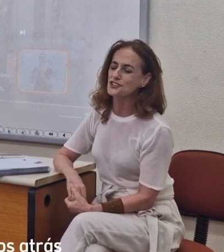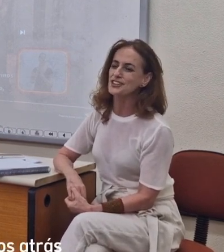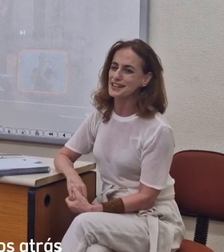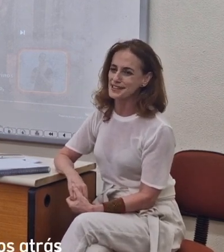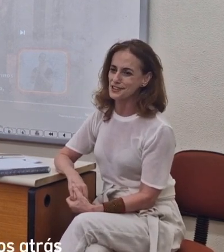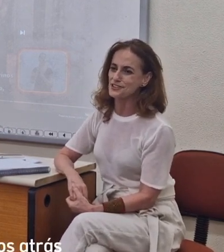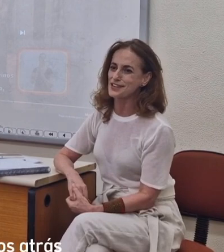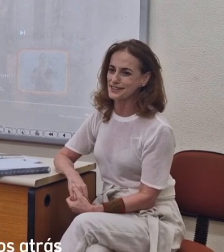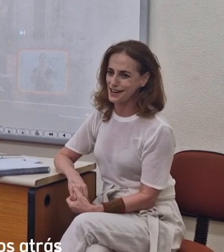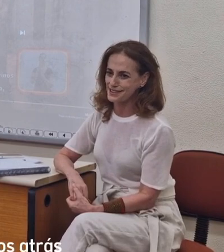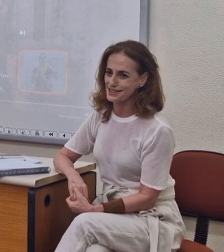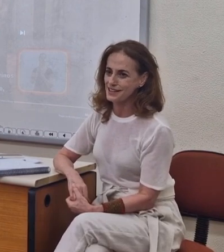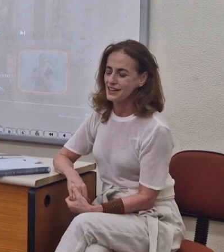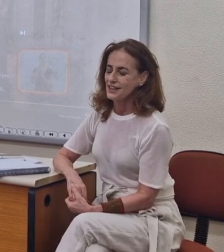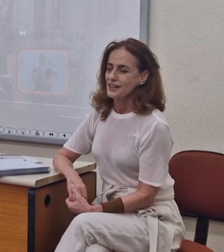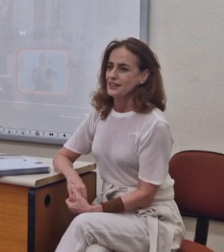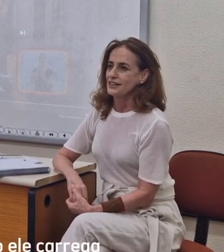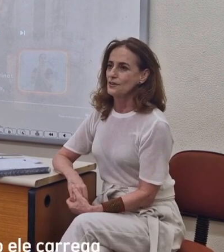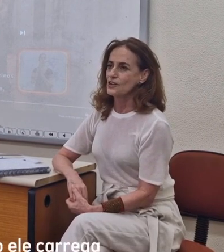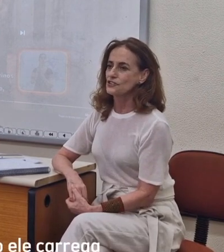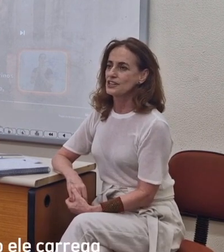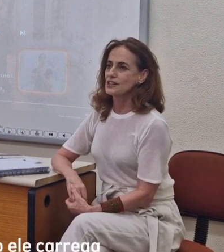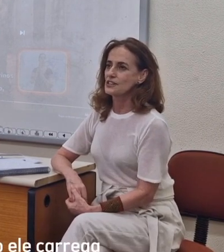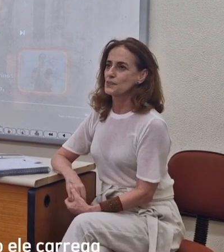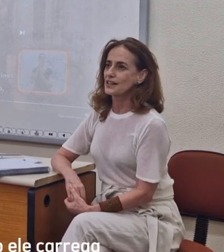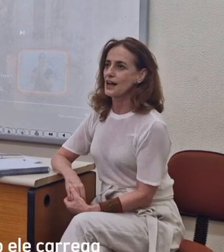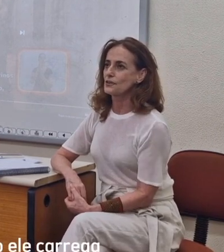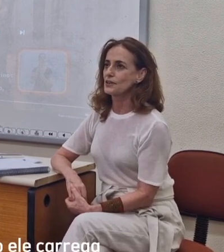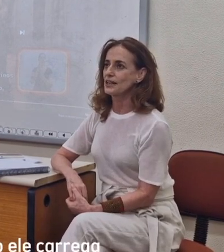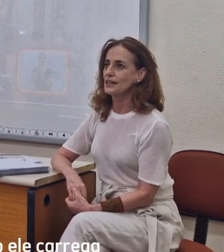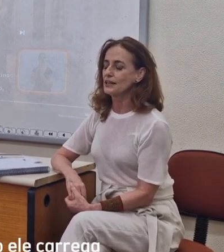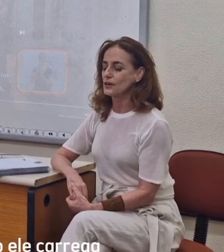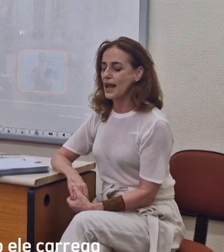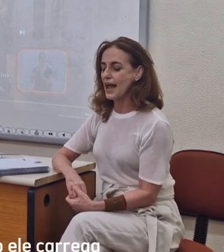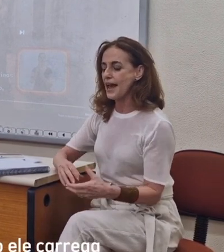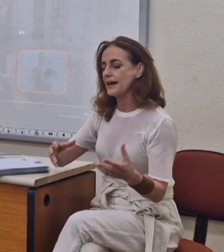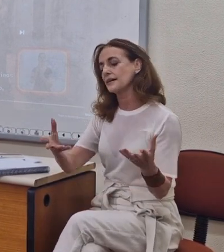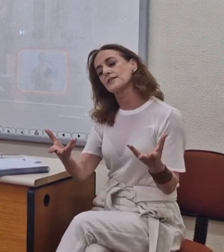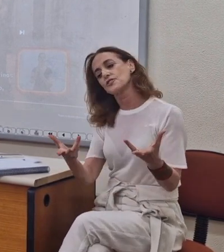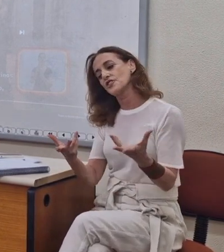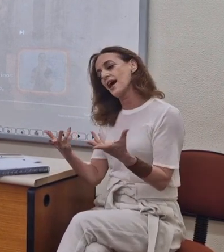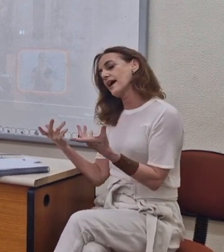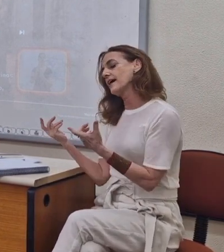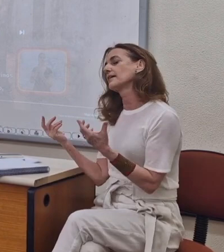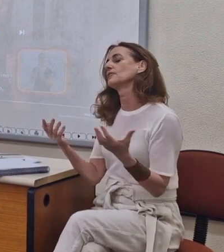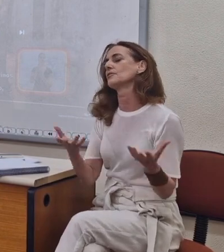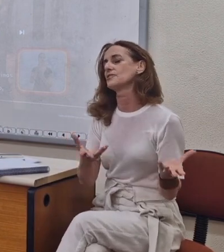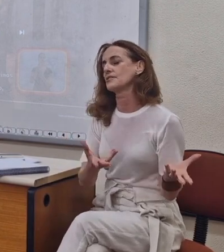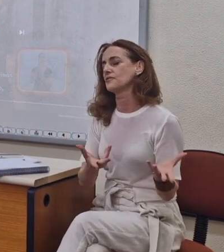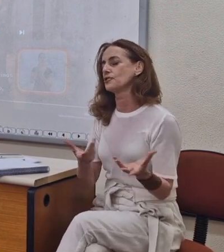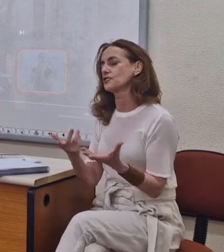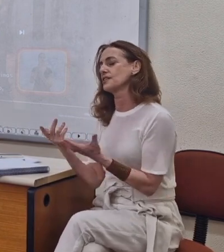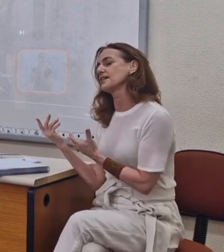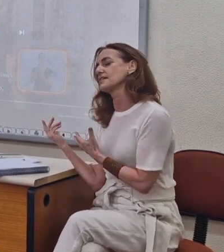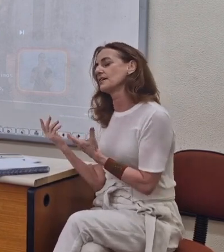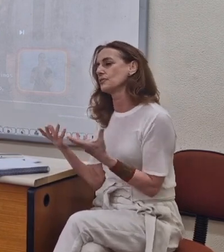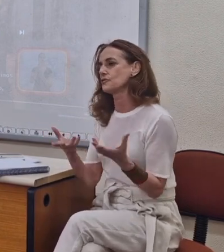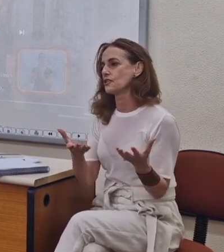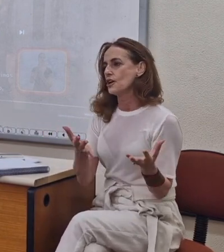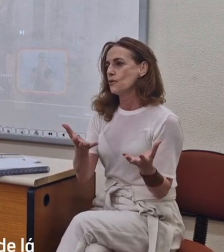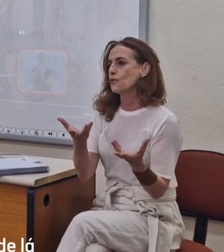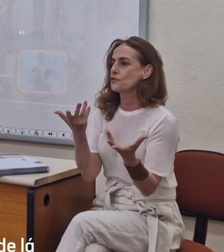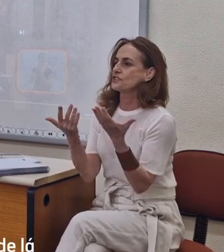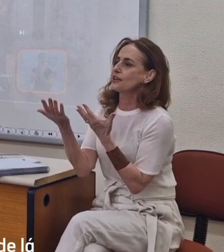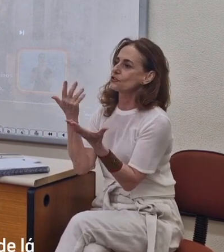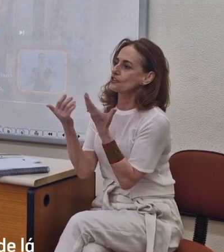são 23 anos atrás. E eu acho que esse espetáculo, ele carrega, a gente carrega durante esses 23